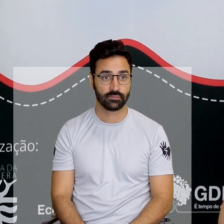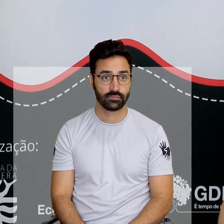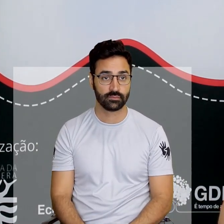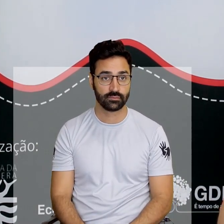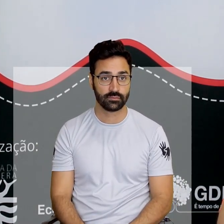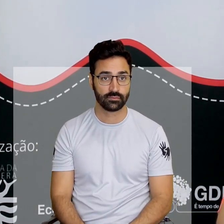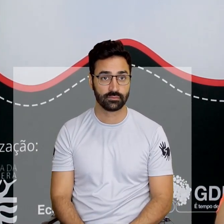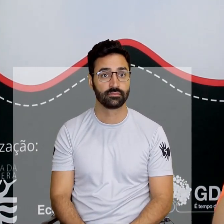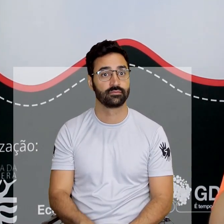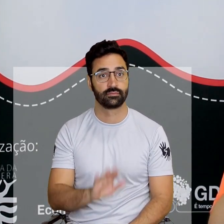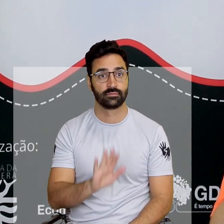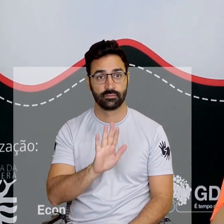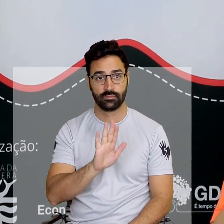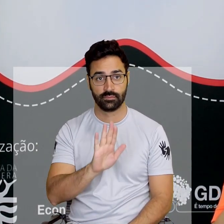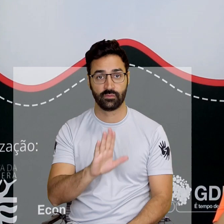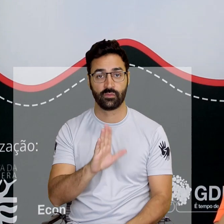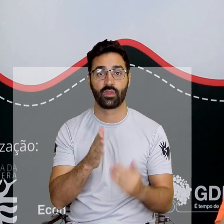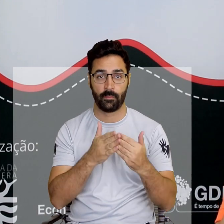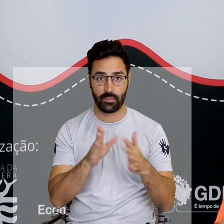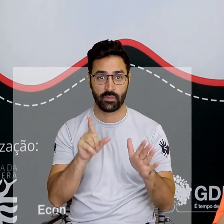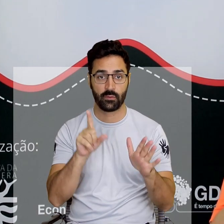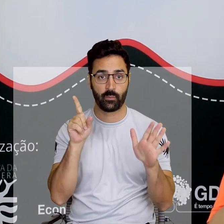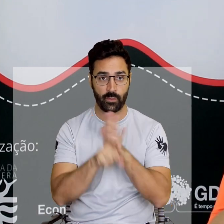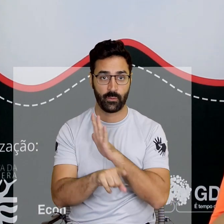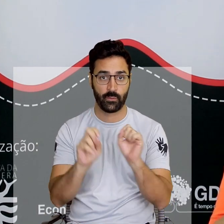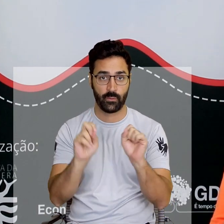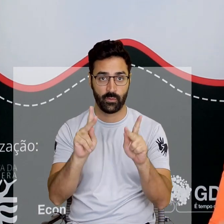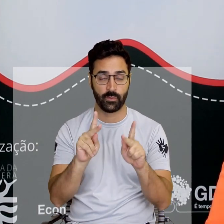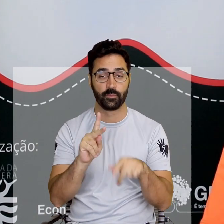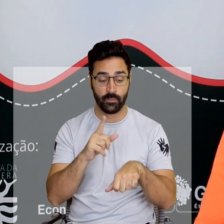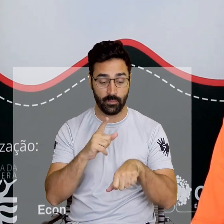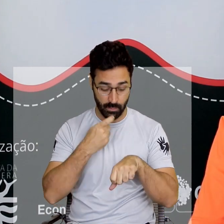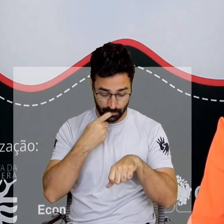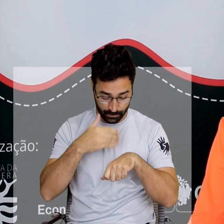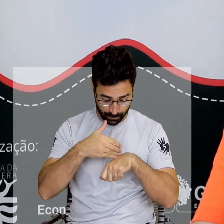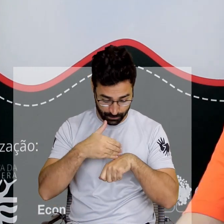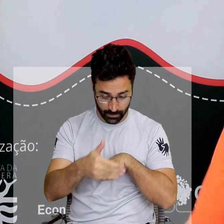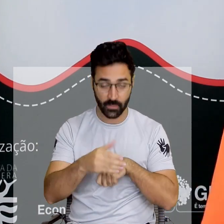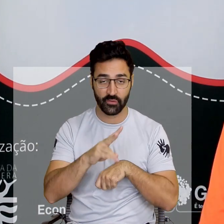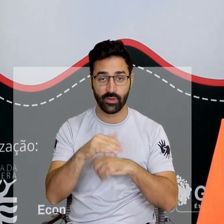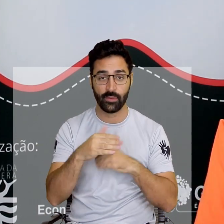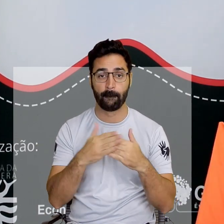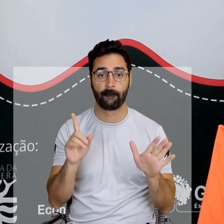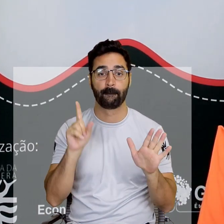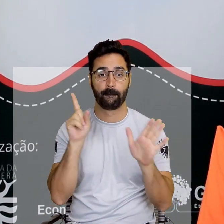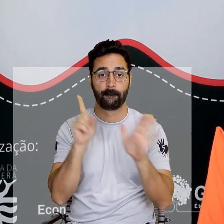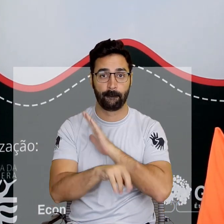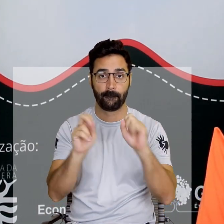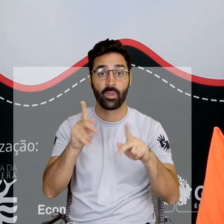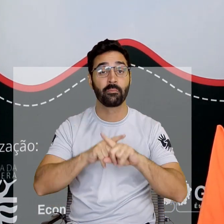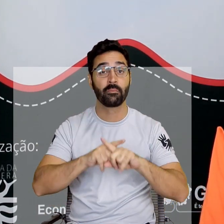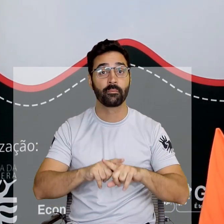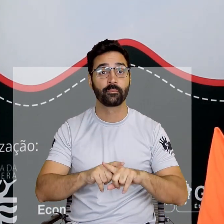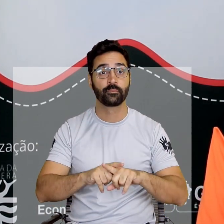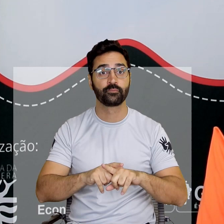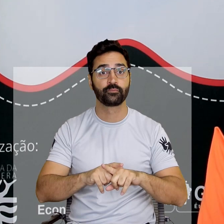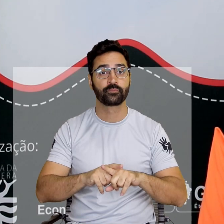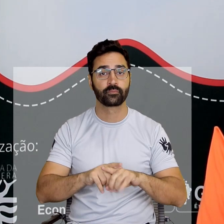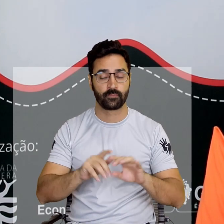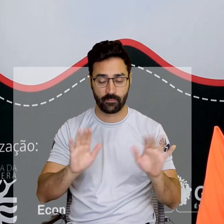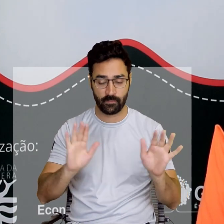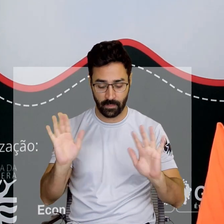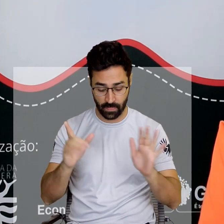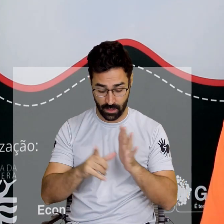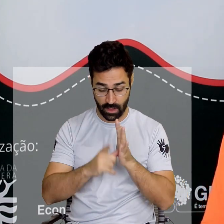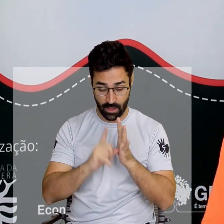Daqui a pouquinho a gente vai abrir para as perguntas. Já a gente vai abrir para as perguntas. Mas antes de abrir